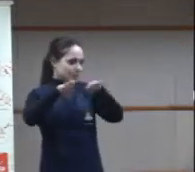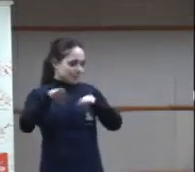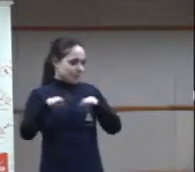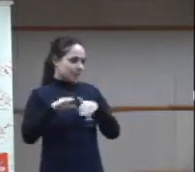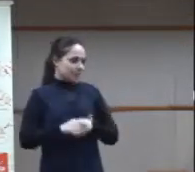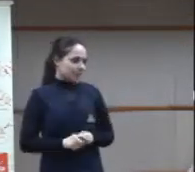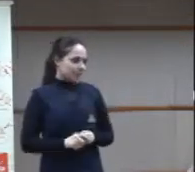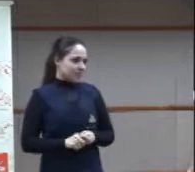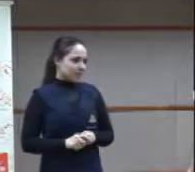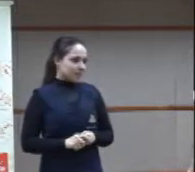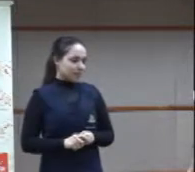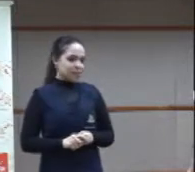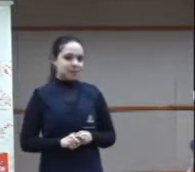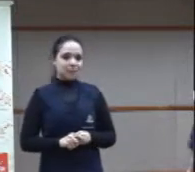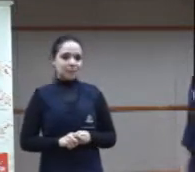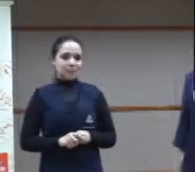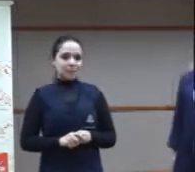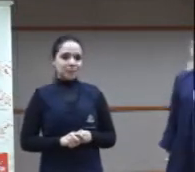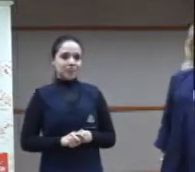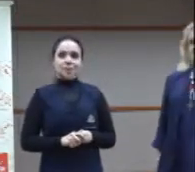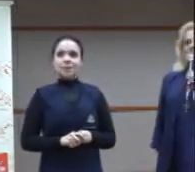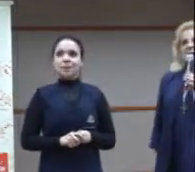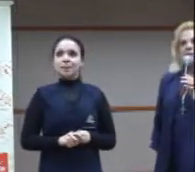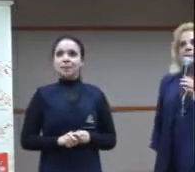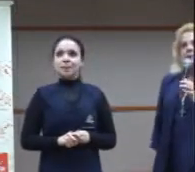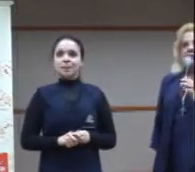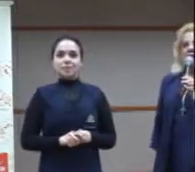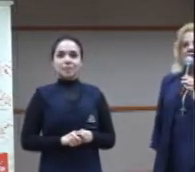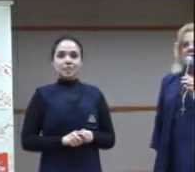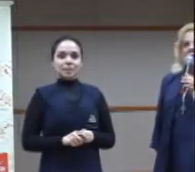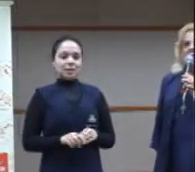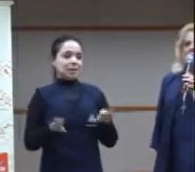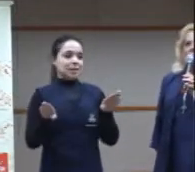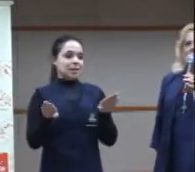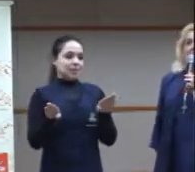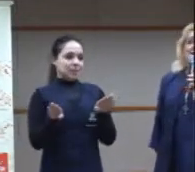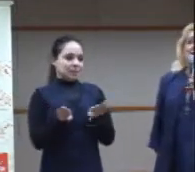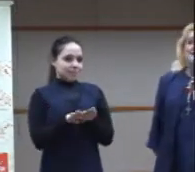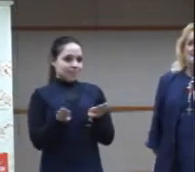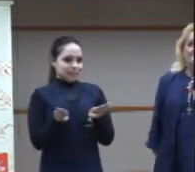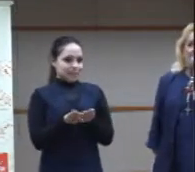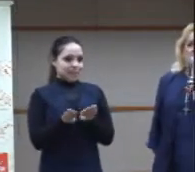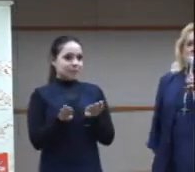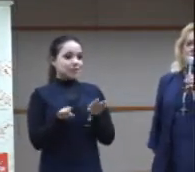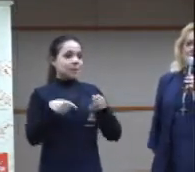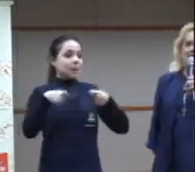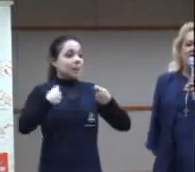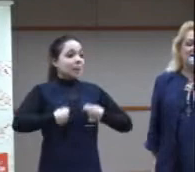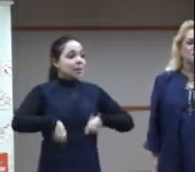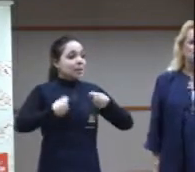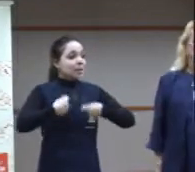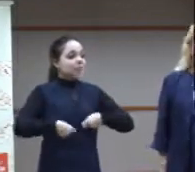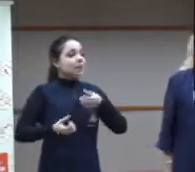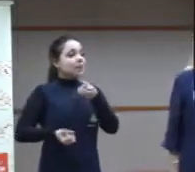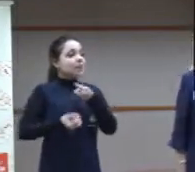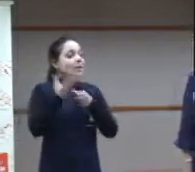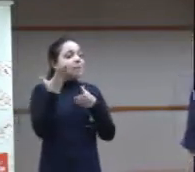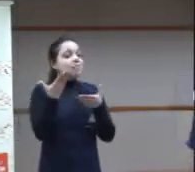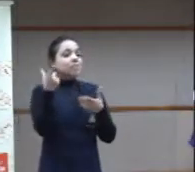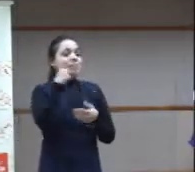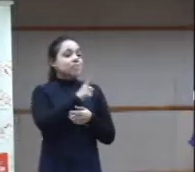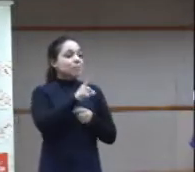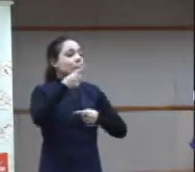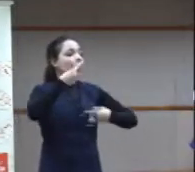esse compromisso. E passando à frente, a necessidade de criação de